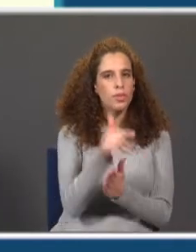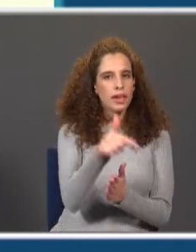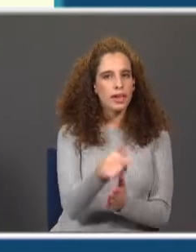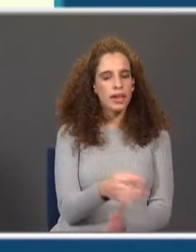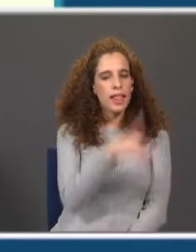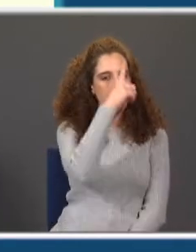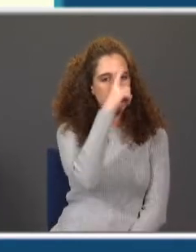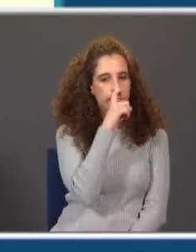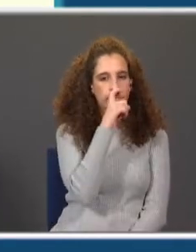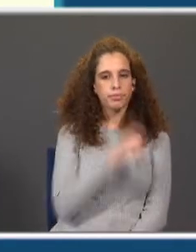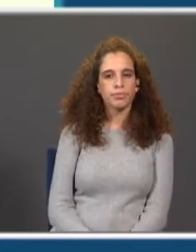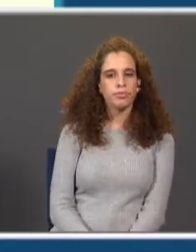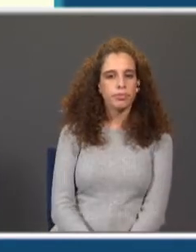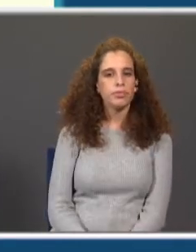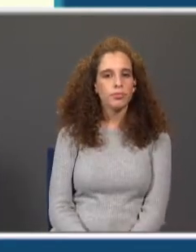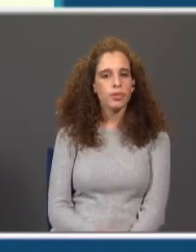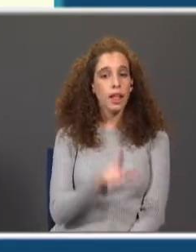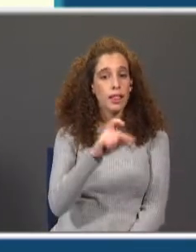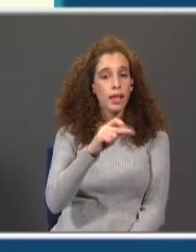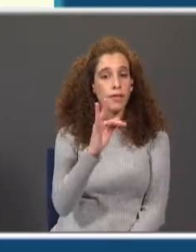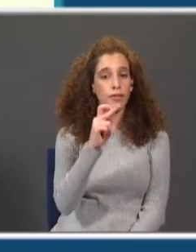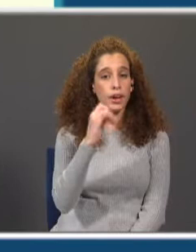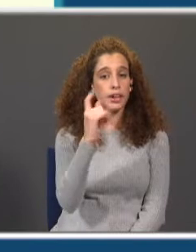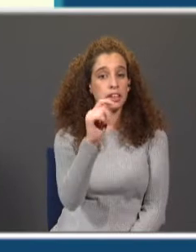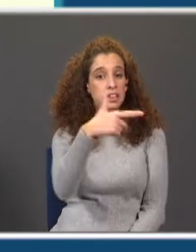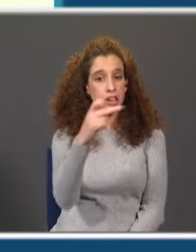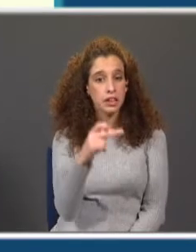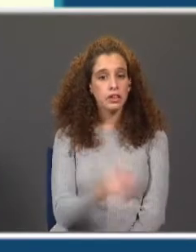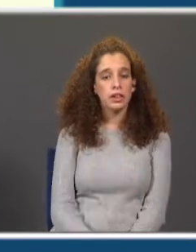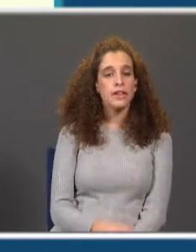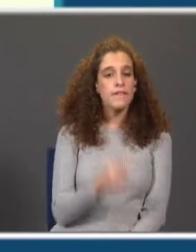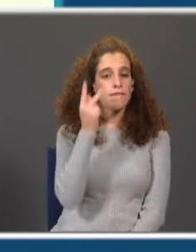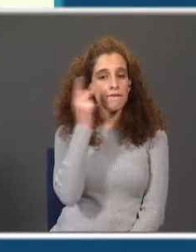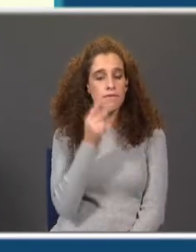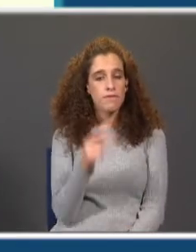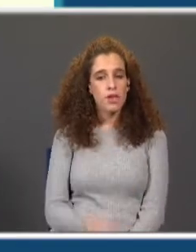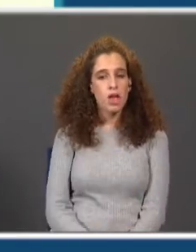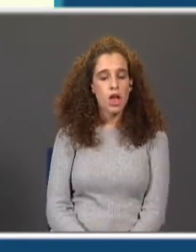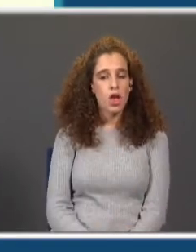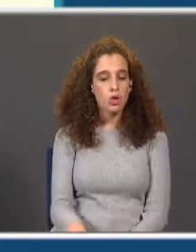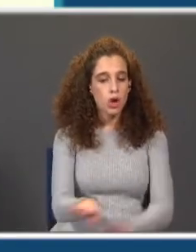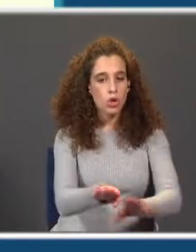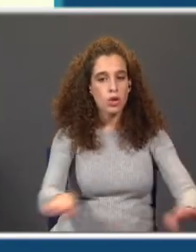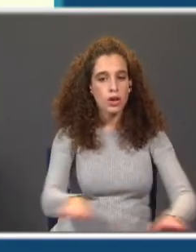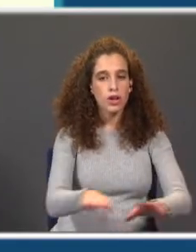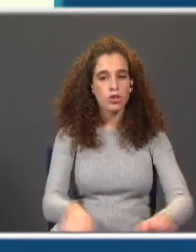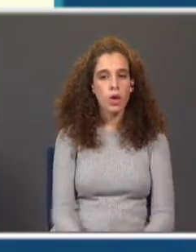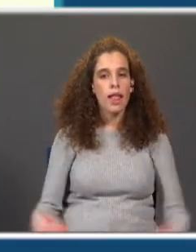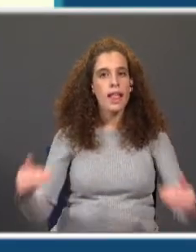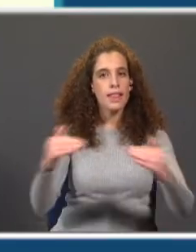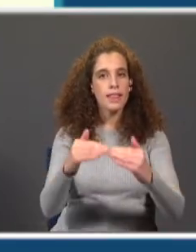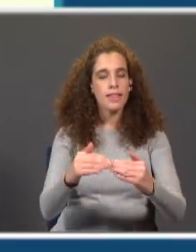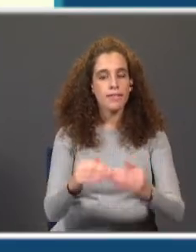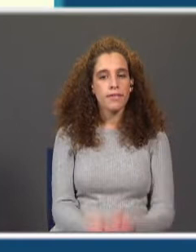recordações. Lafayette, Jaurès, e habitava o resto do chão de janelas ao nível da calçada, onde se